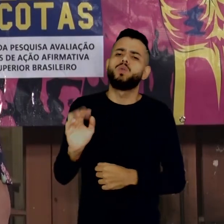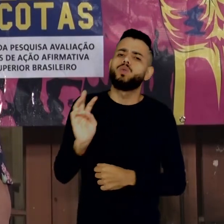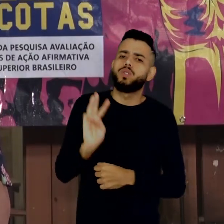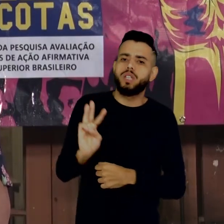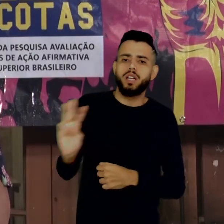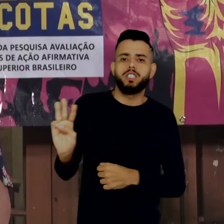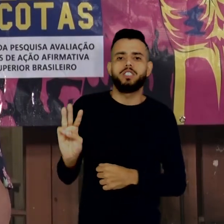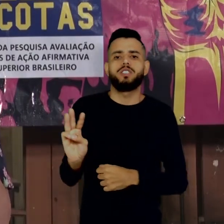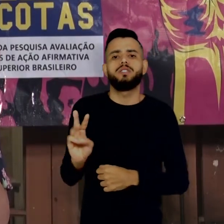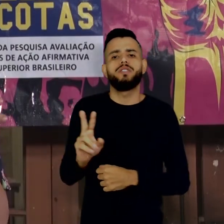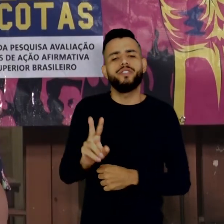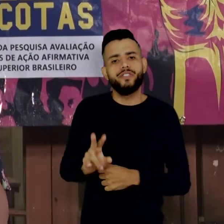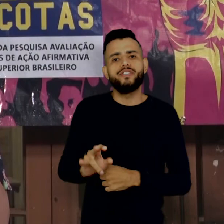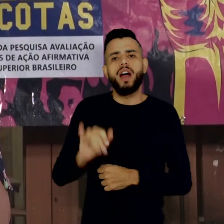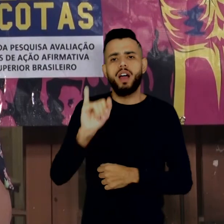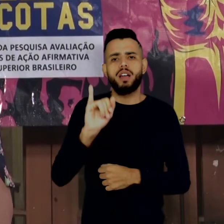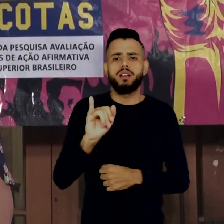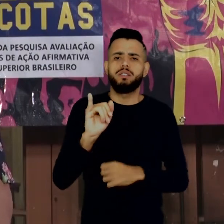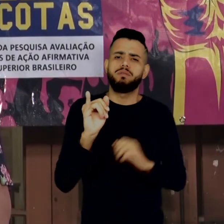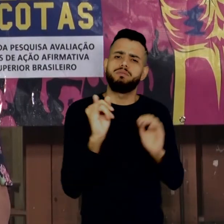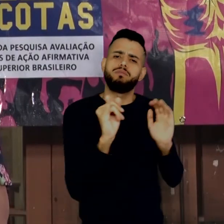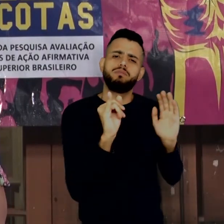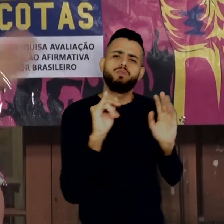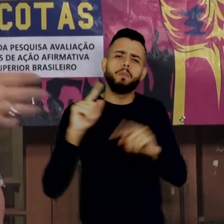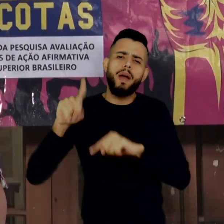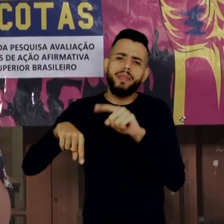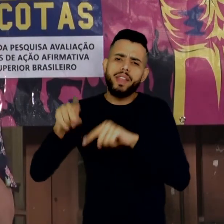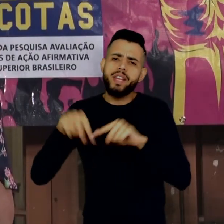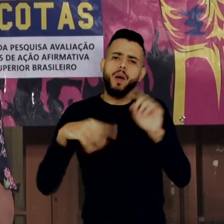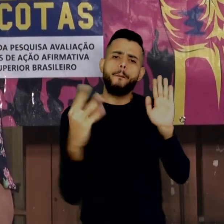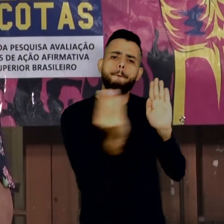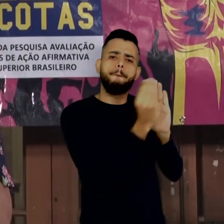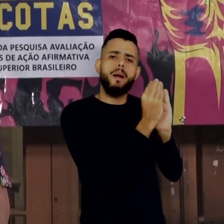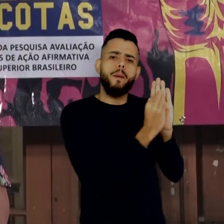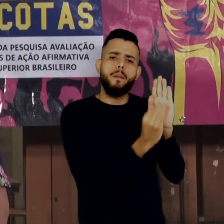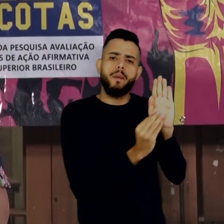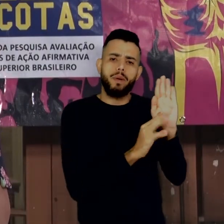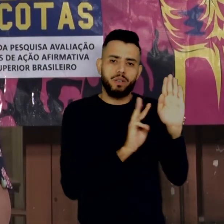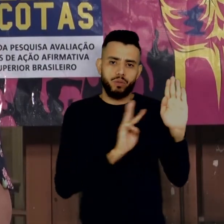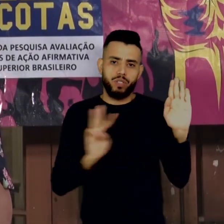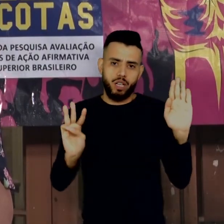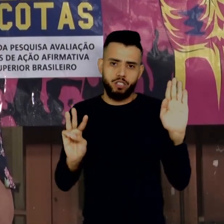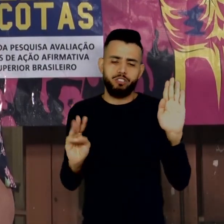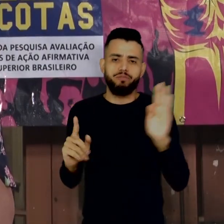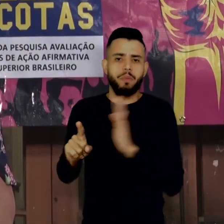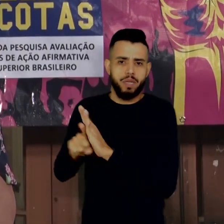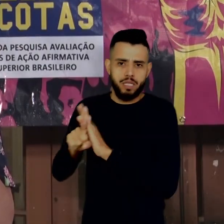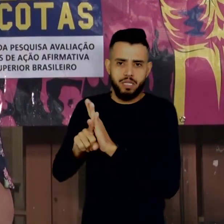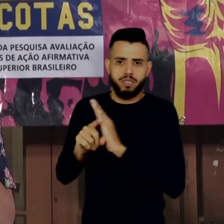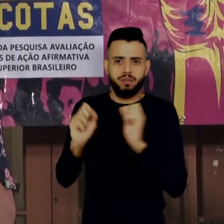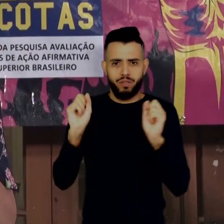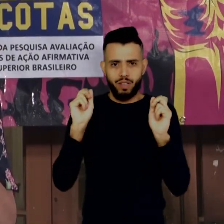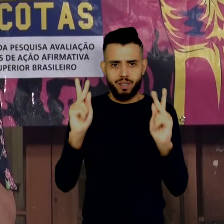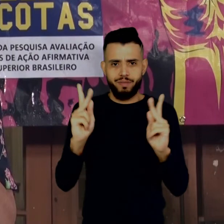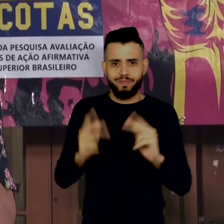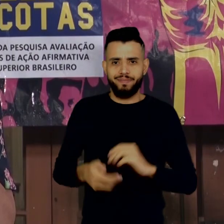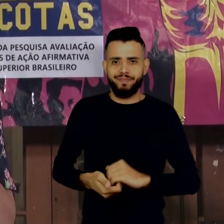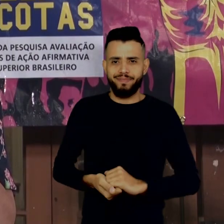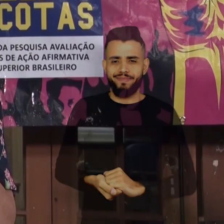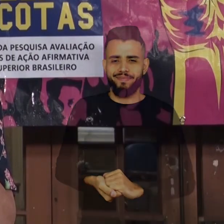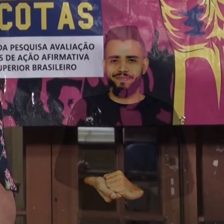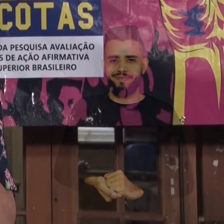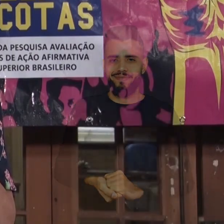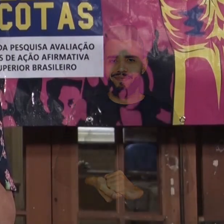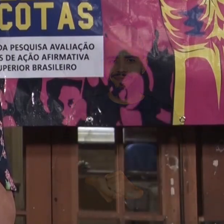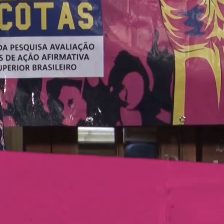vão ser hospedados todos os materiais decorrentes da nossa pesquisa. Tudo bem, pessoal?